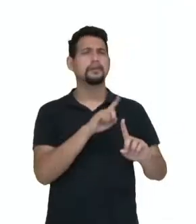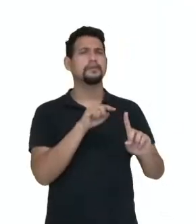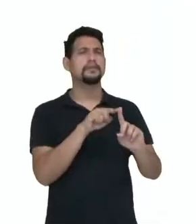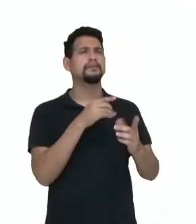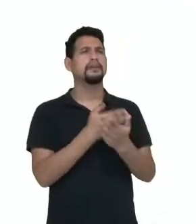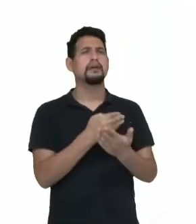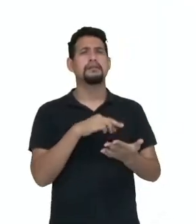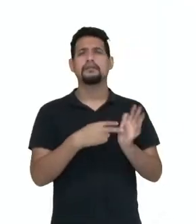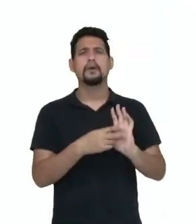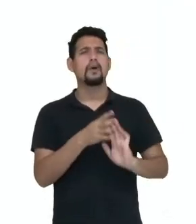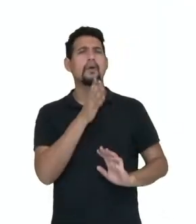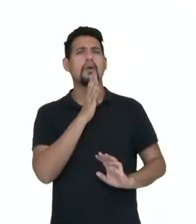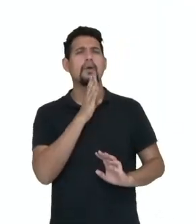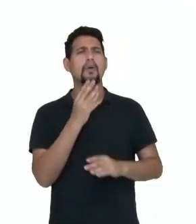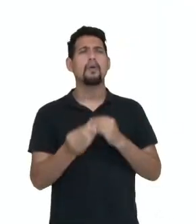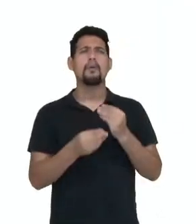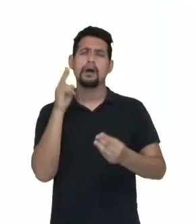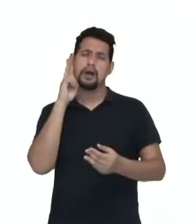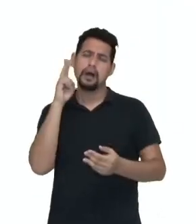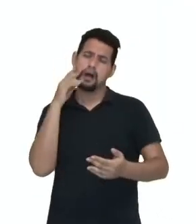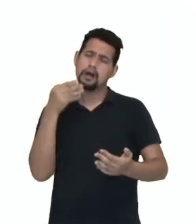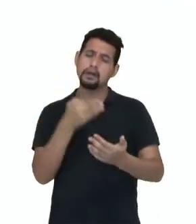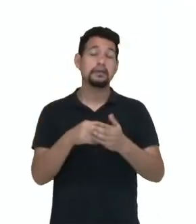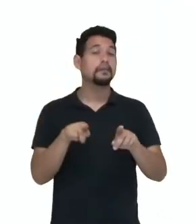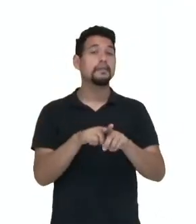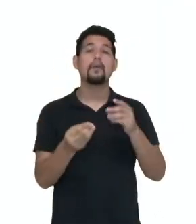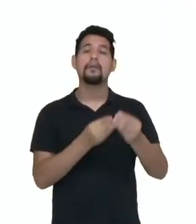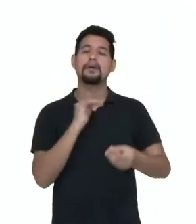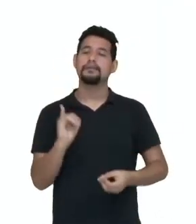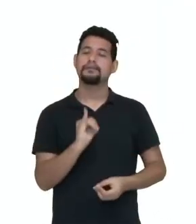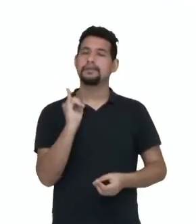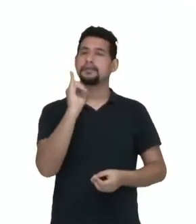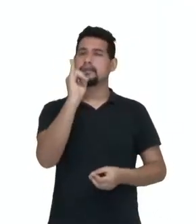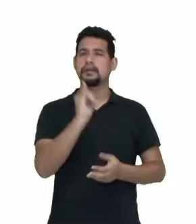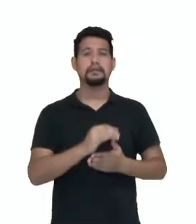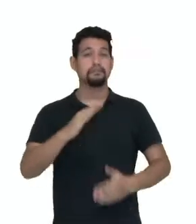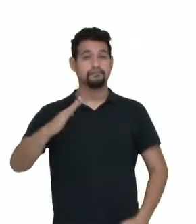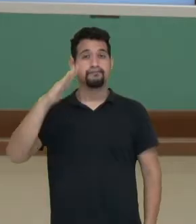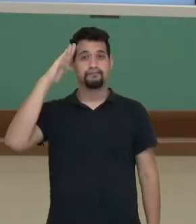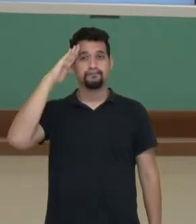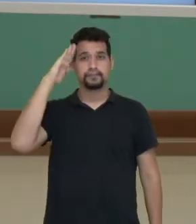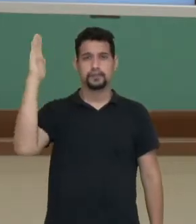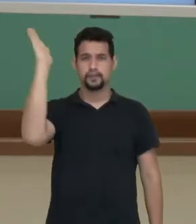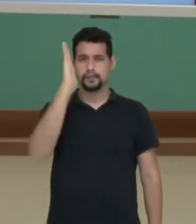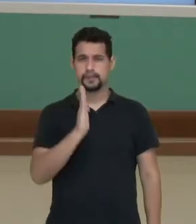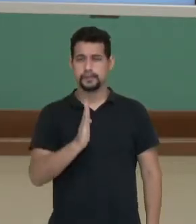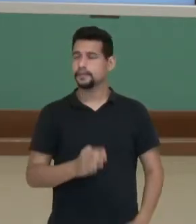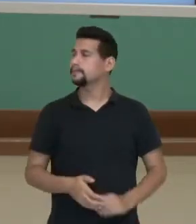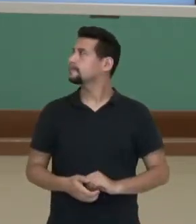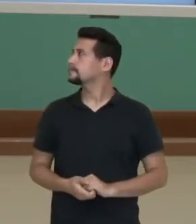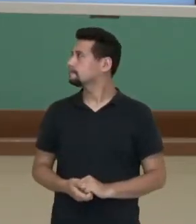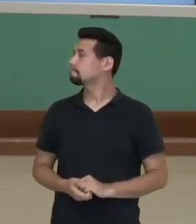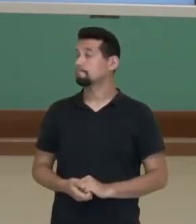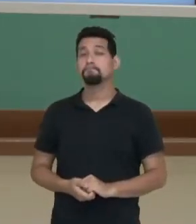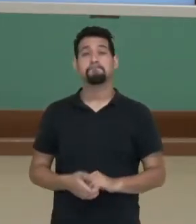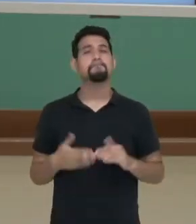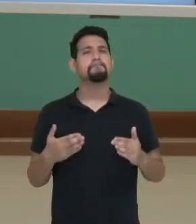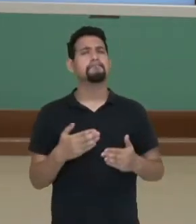dito, conhecer a história e a importância do Exército Brasileiro. Certo? Então, vamos para a nossa